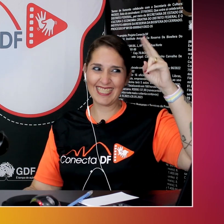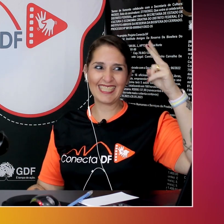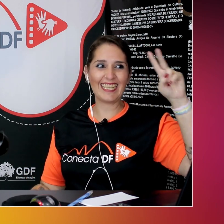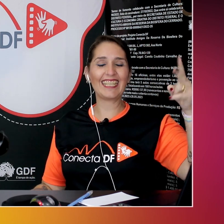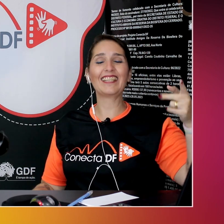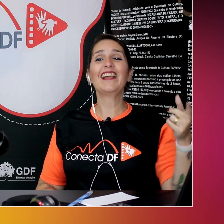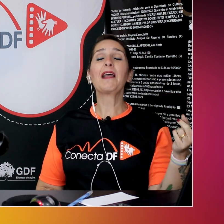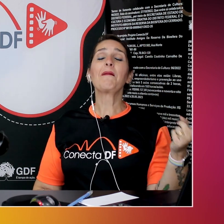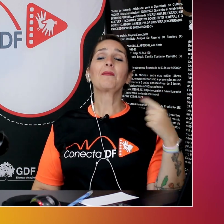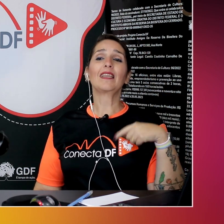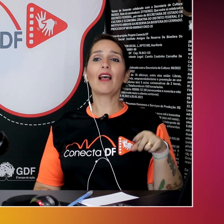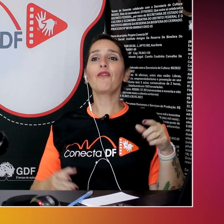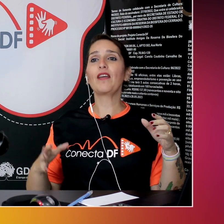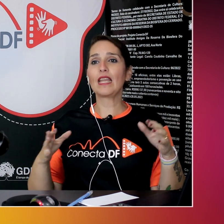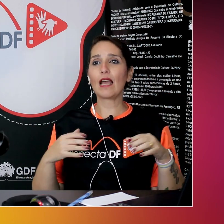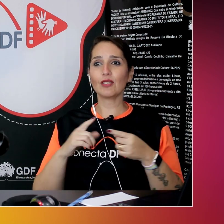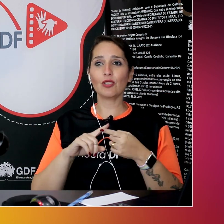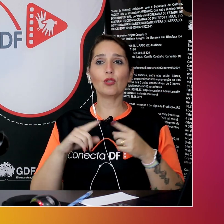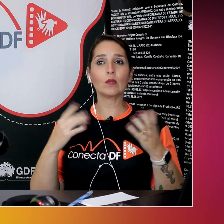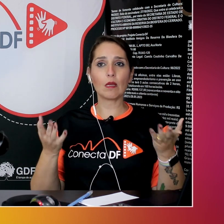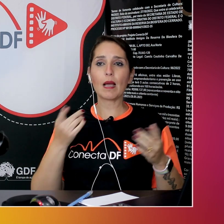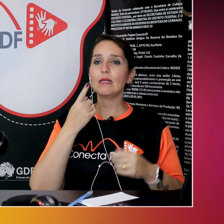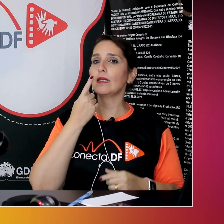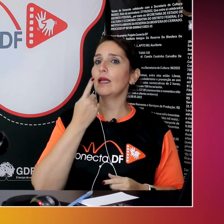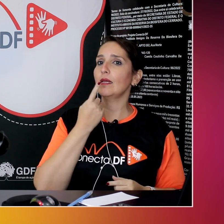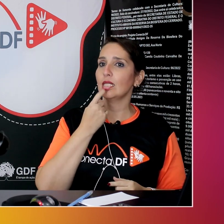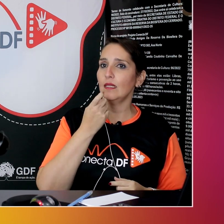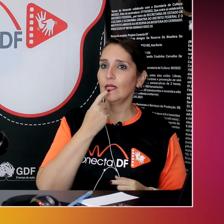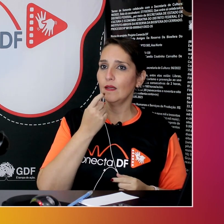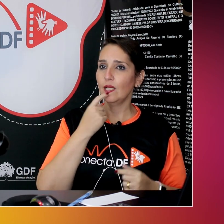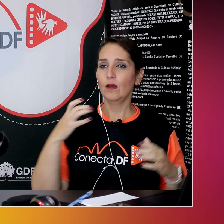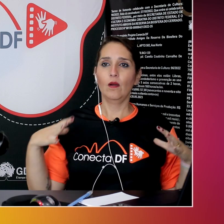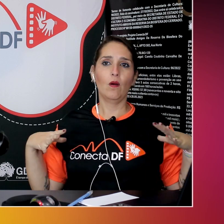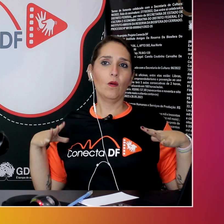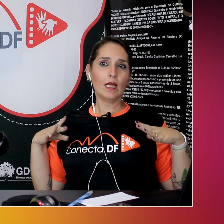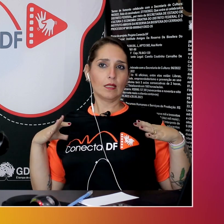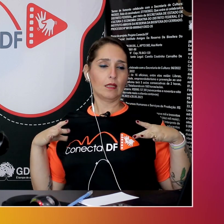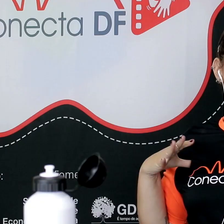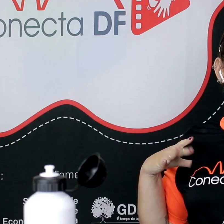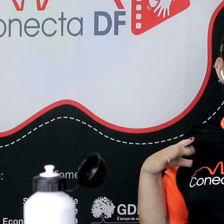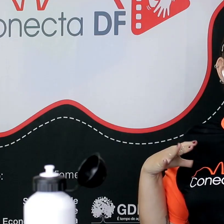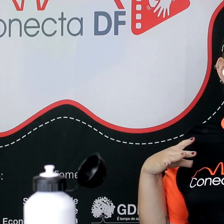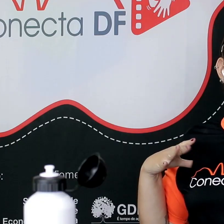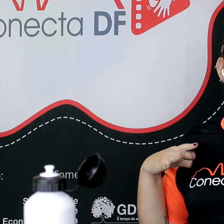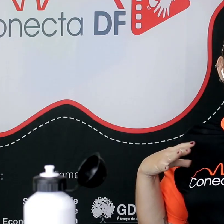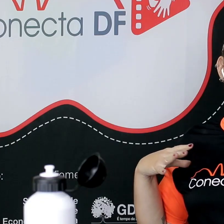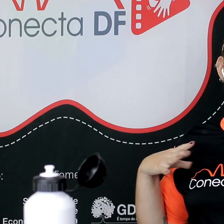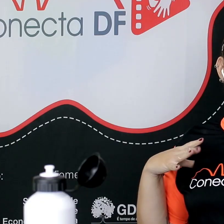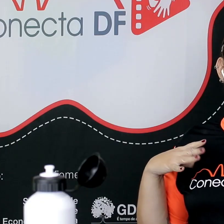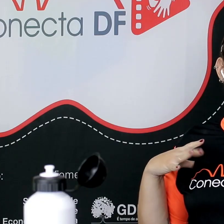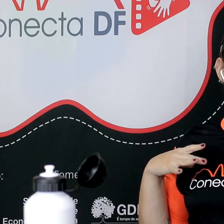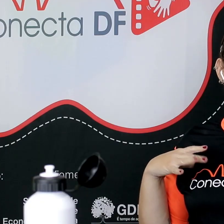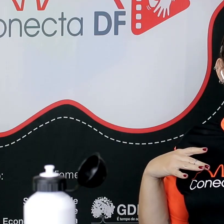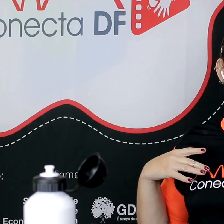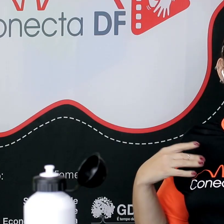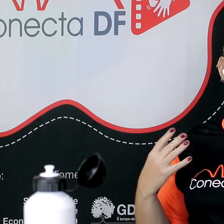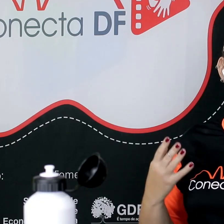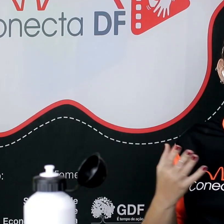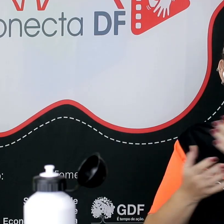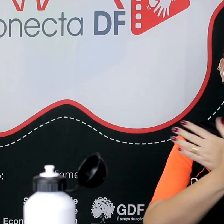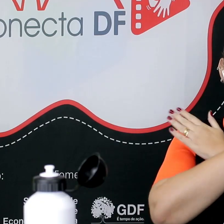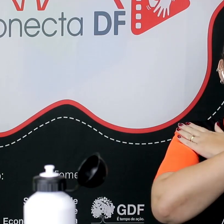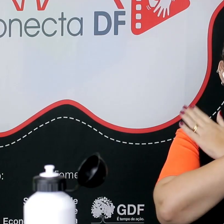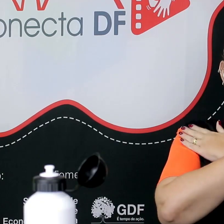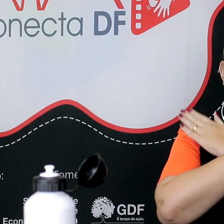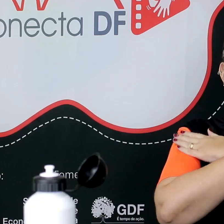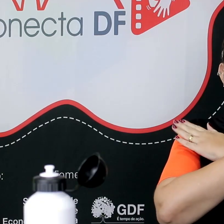Mesmo sentido. Então, feriado a gente usa mais esse ou esse. Aqui, pelo menos aqui em Brasília. E aí a gente vê